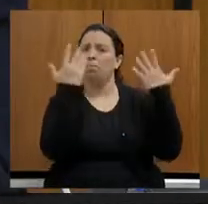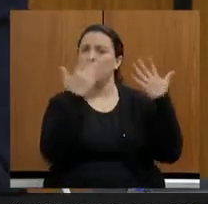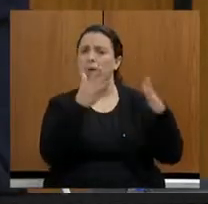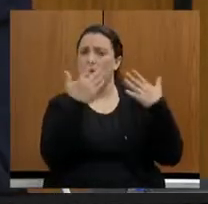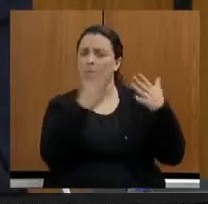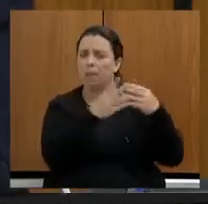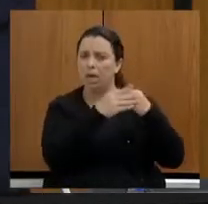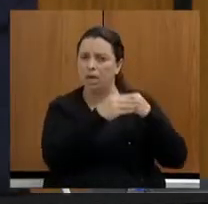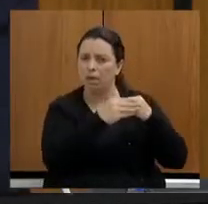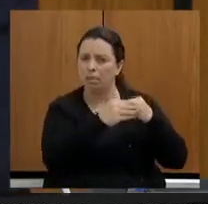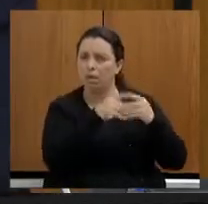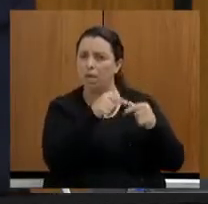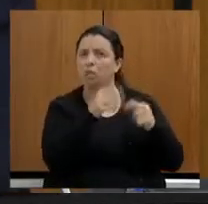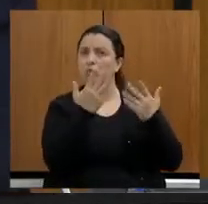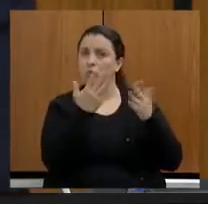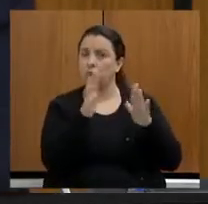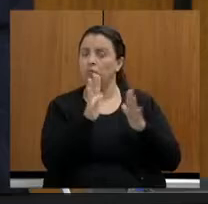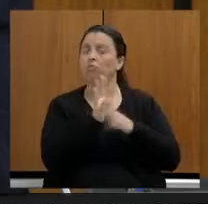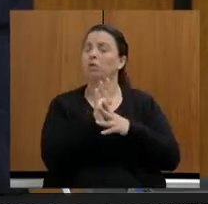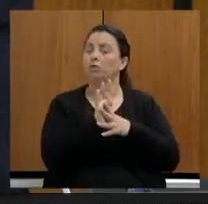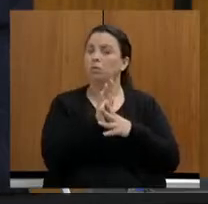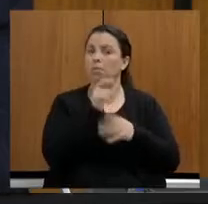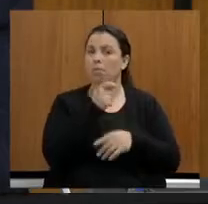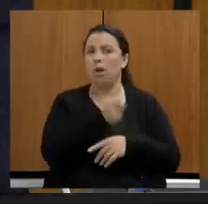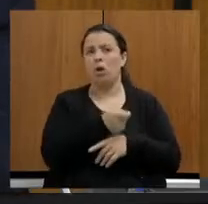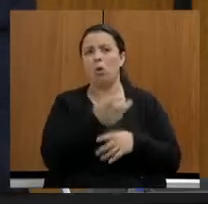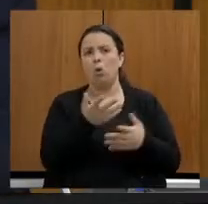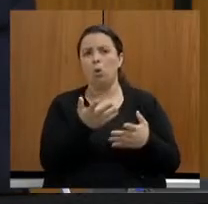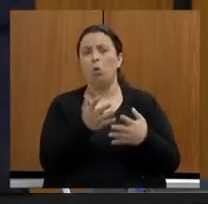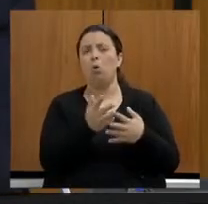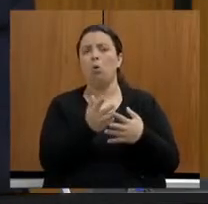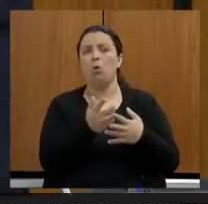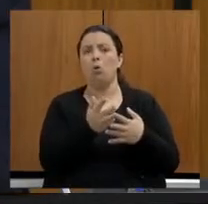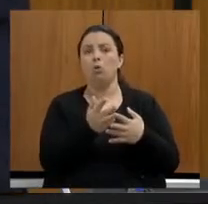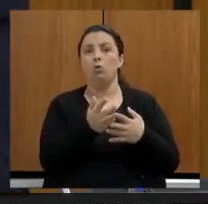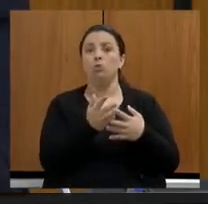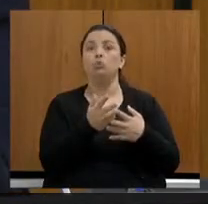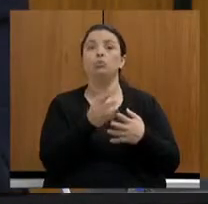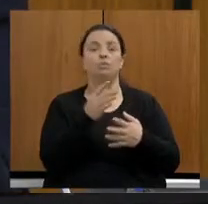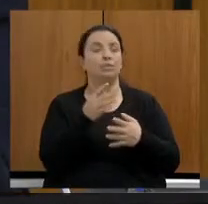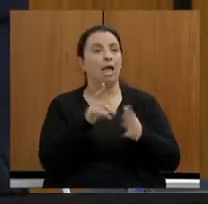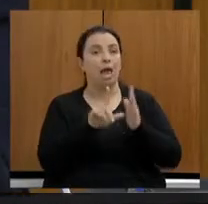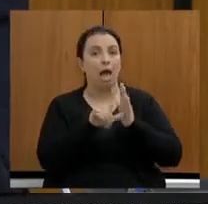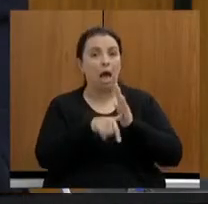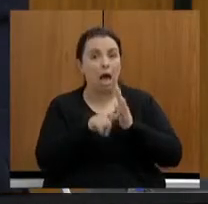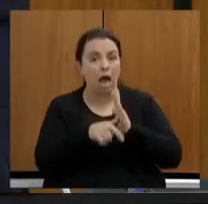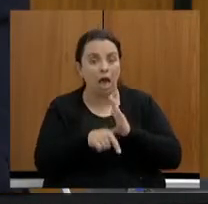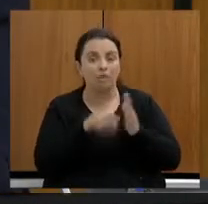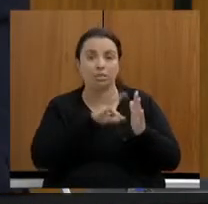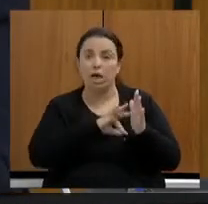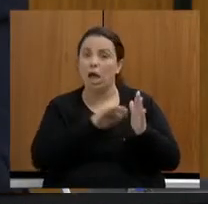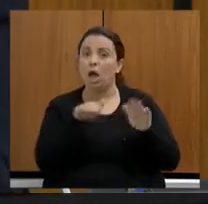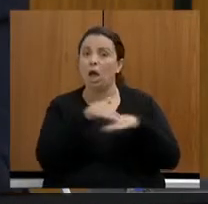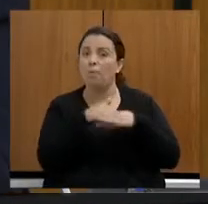13º do governo que colocou o salário em Dia do Servidor Mas é bom lembrar que isso